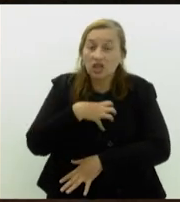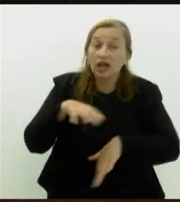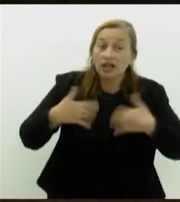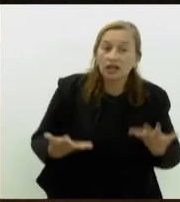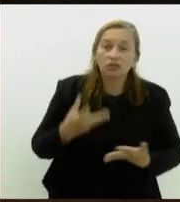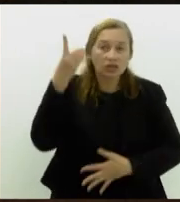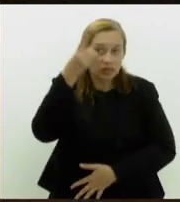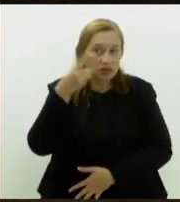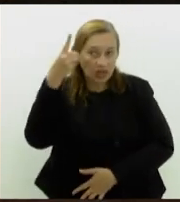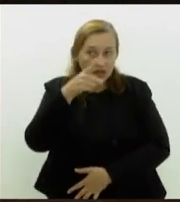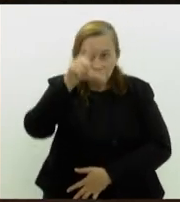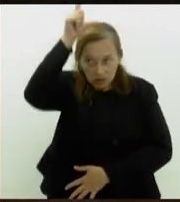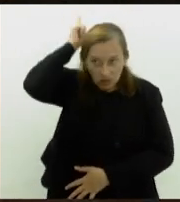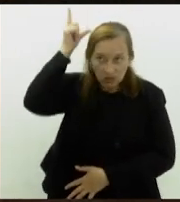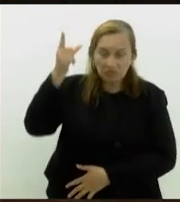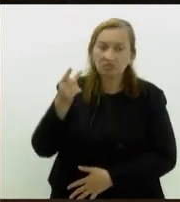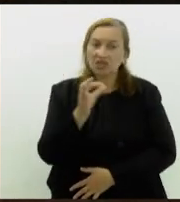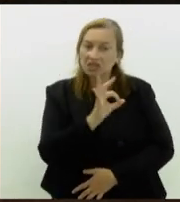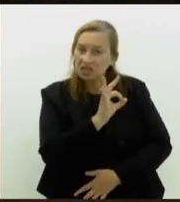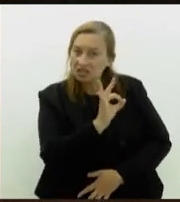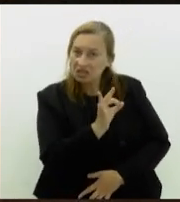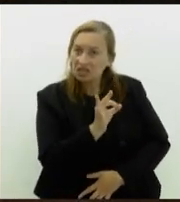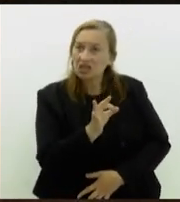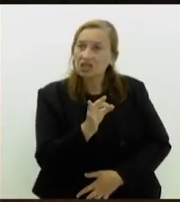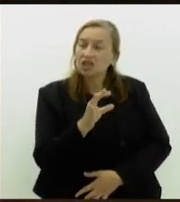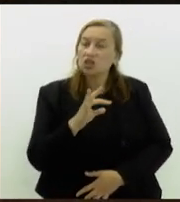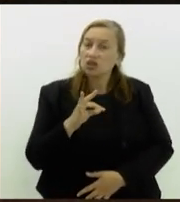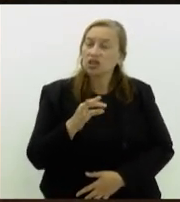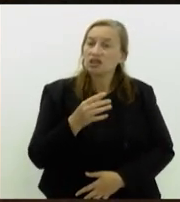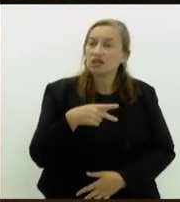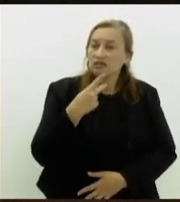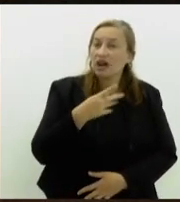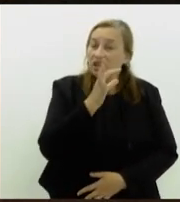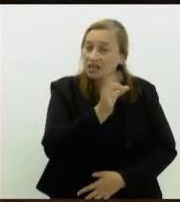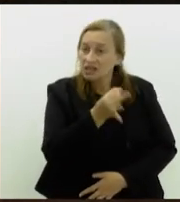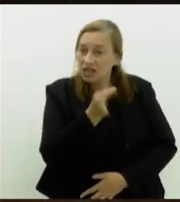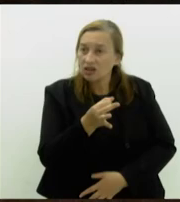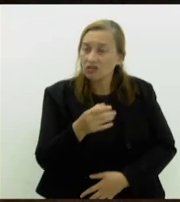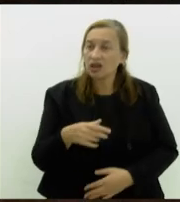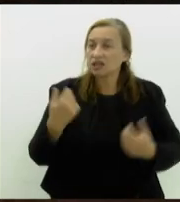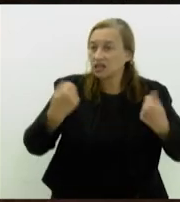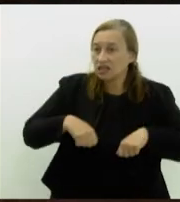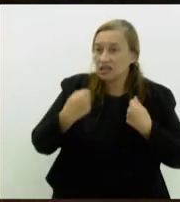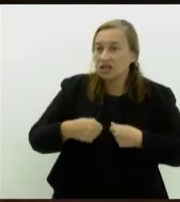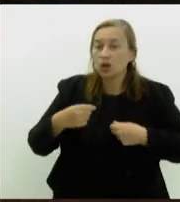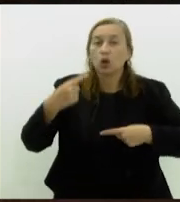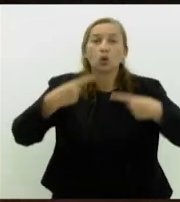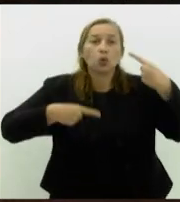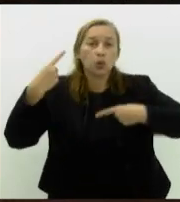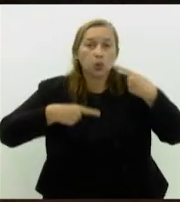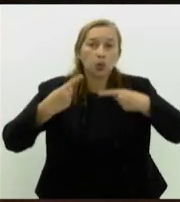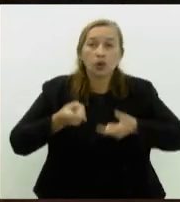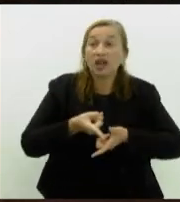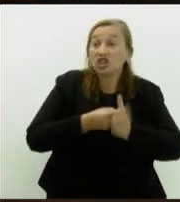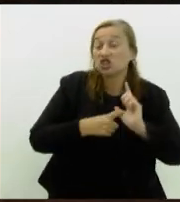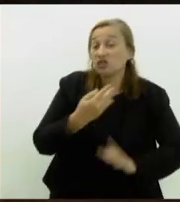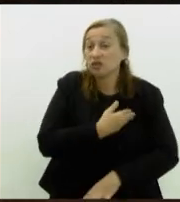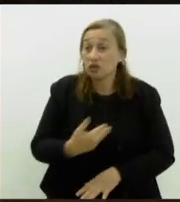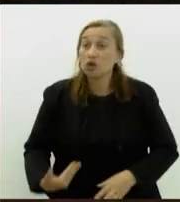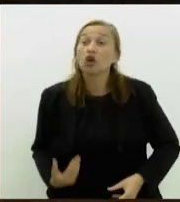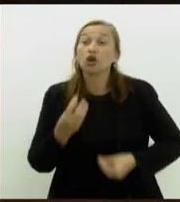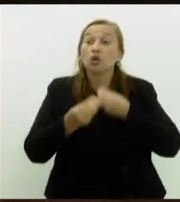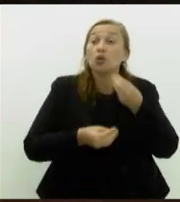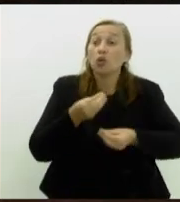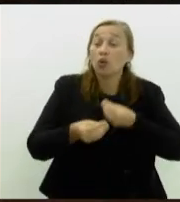deputado Luiz Paulo, Vossa Excelência tem completa razão quando diz da necessidade da gente enfrentar o debate da dívida pública e como isso